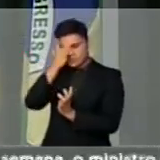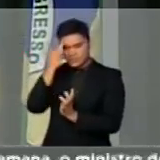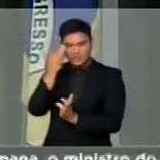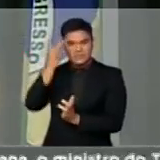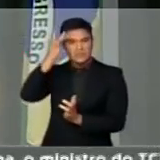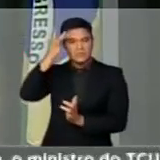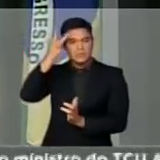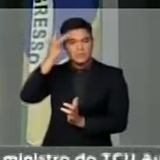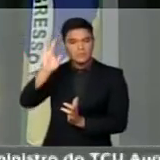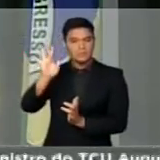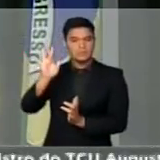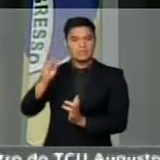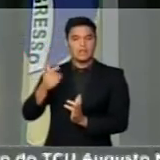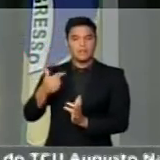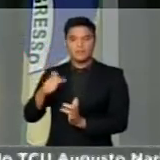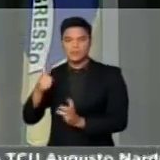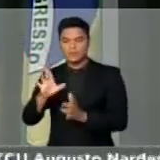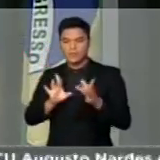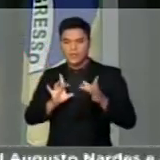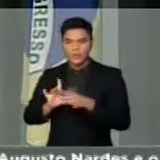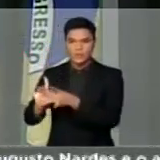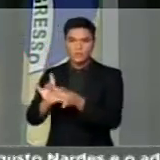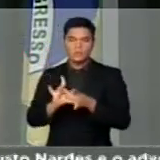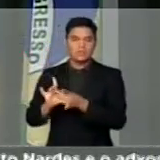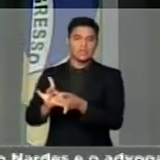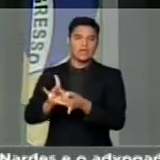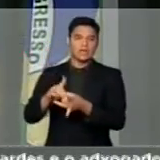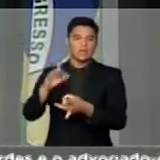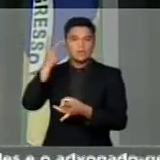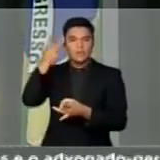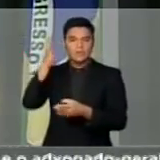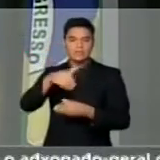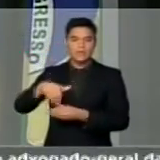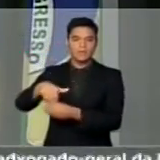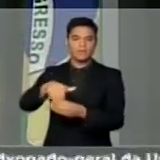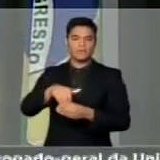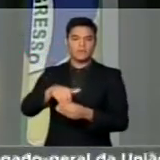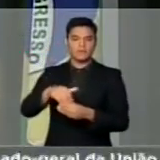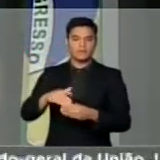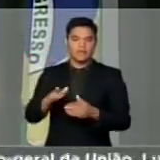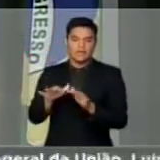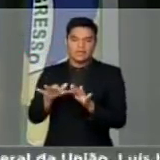consegue o mínimo de coesão nem para votar as matérias mais simples.